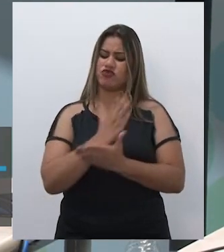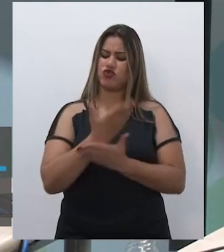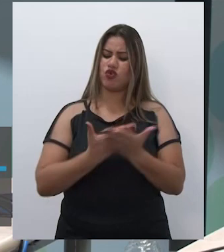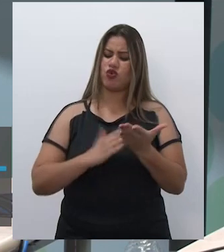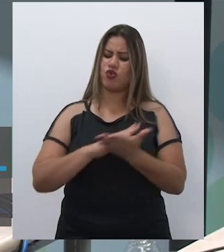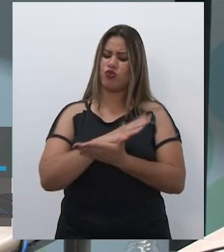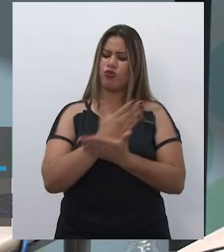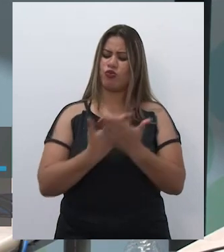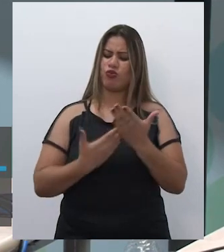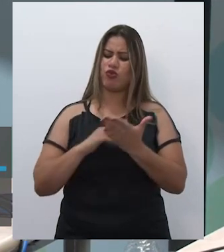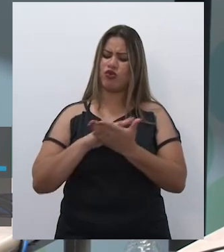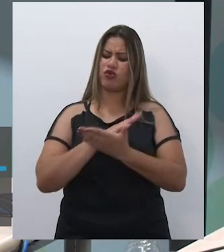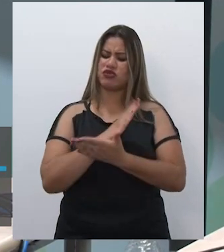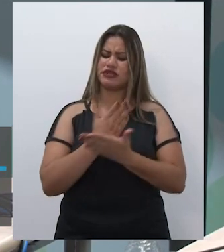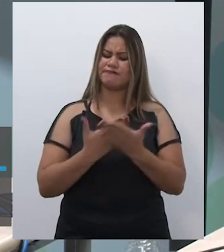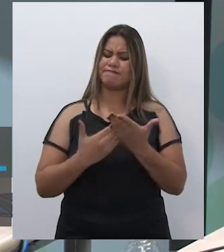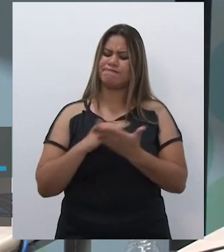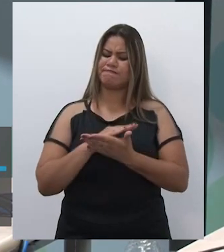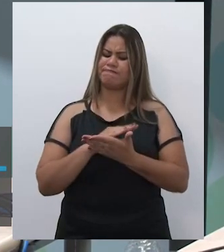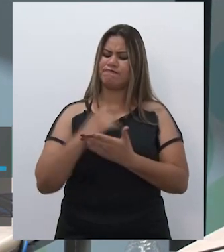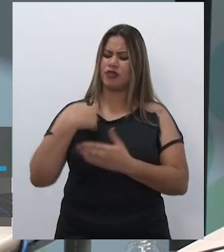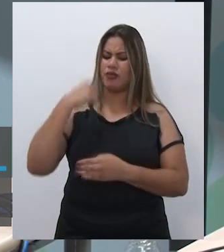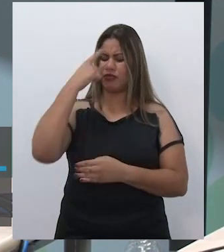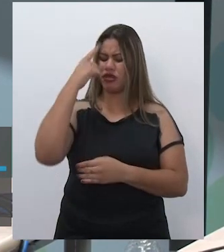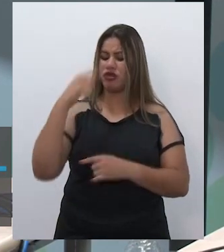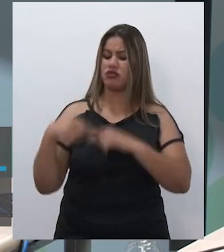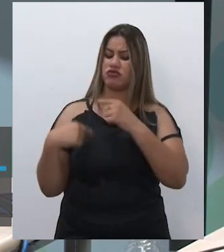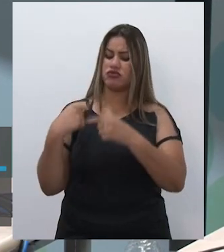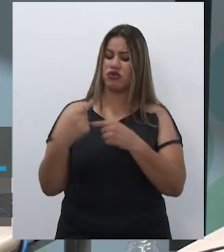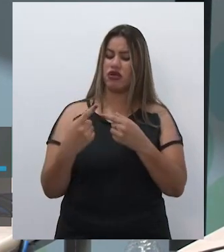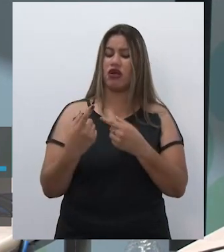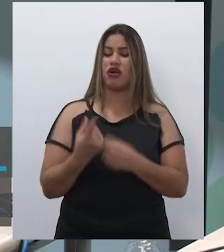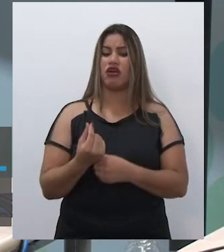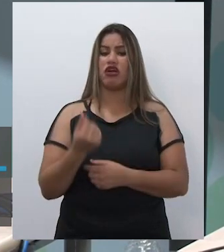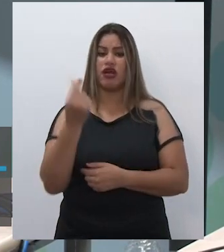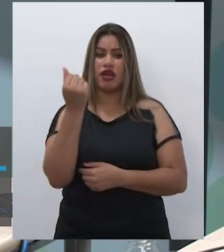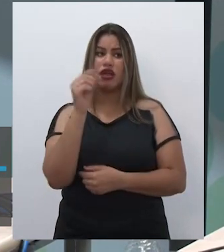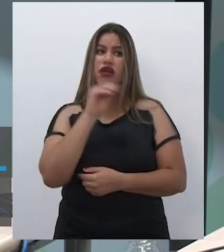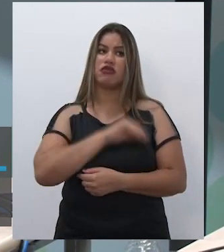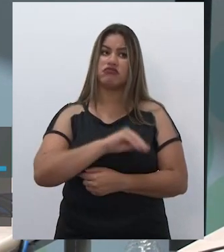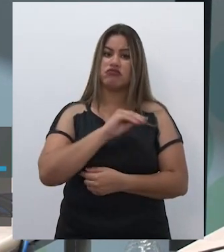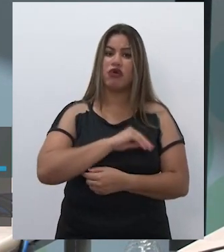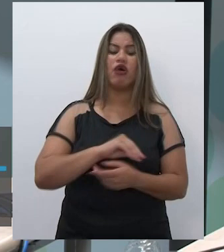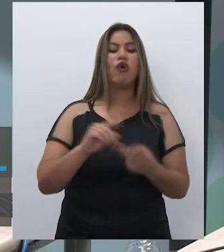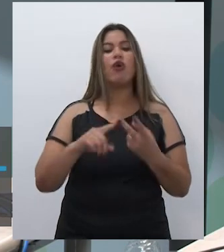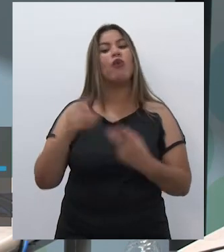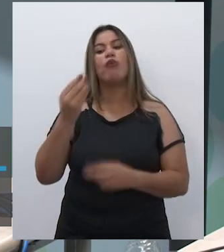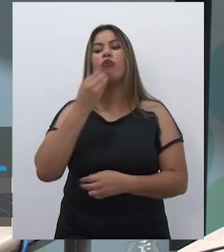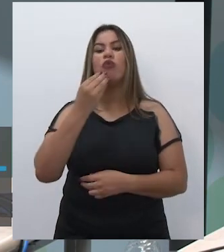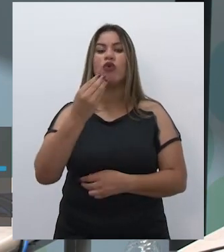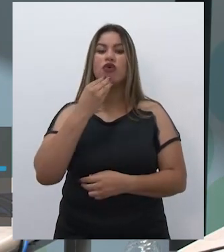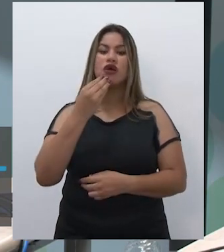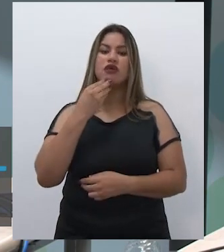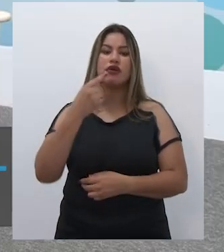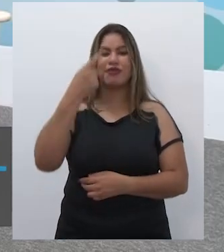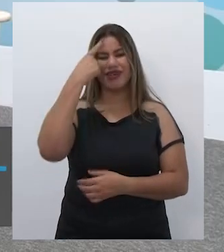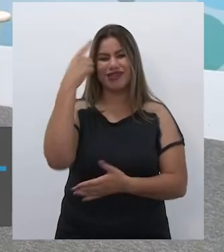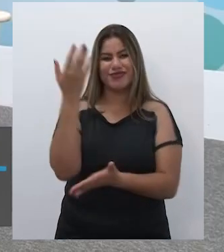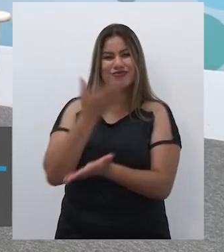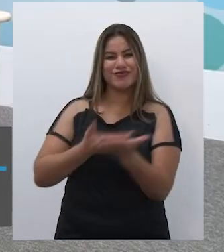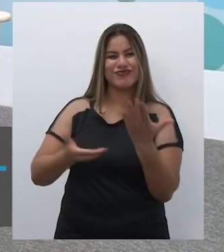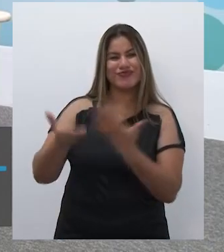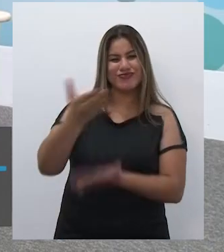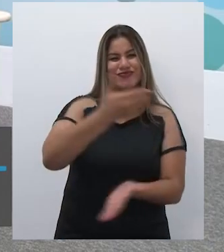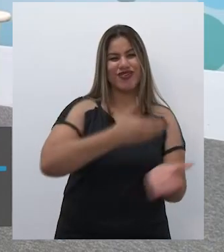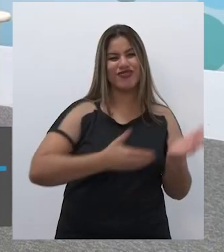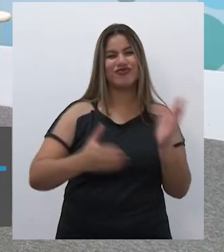é pensar na geração de renda, na geração de oportunidade, é pensar na coletividade, não é, Isso. professor